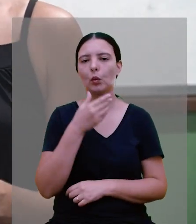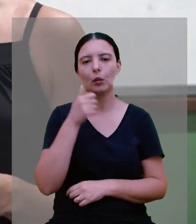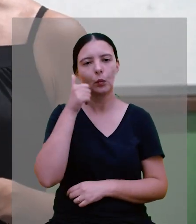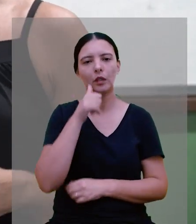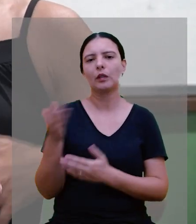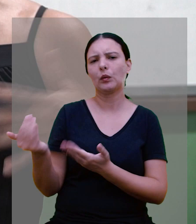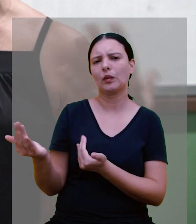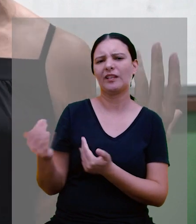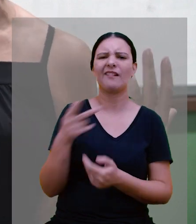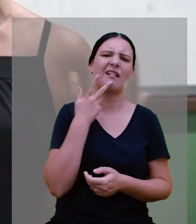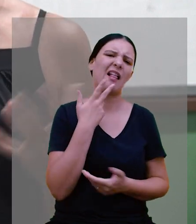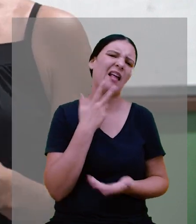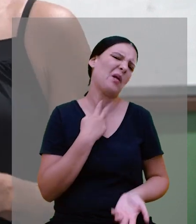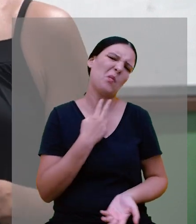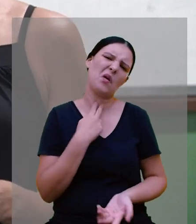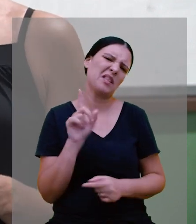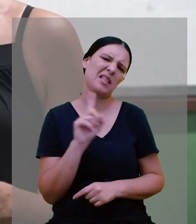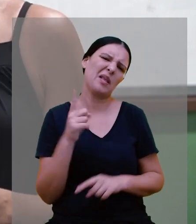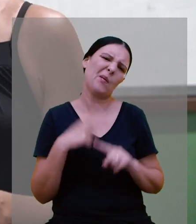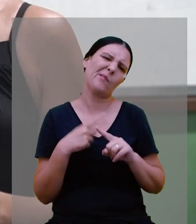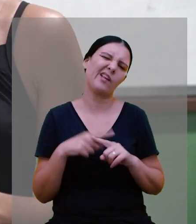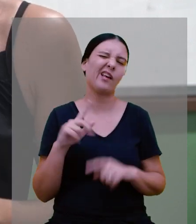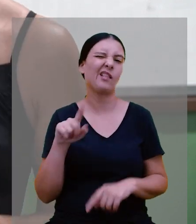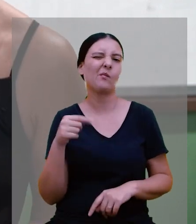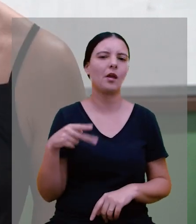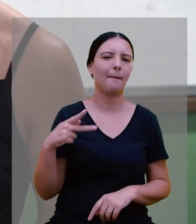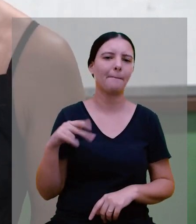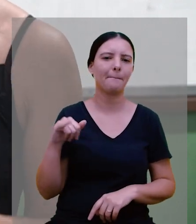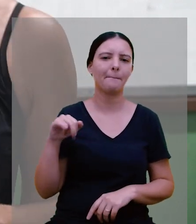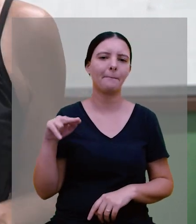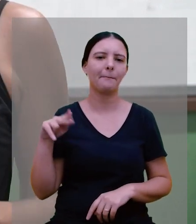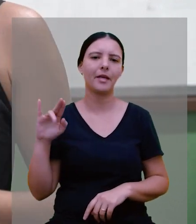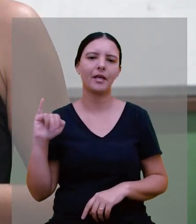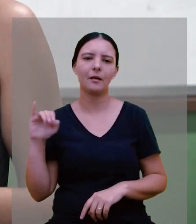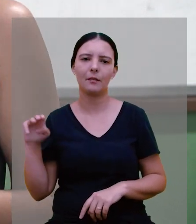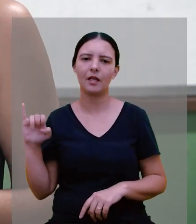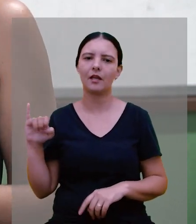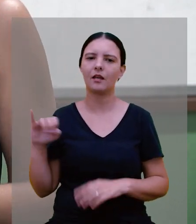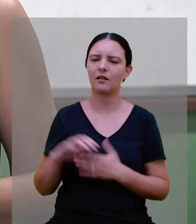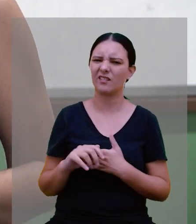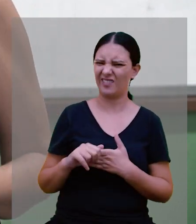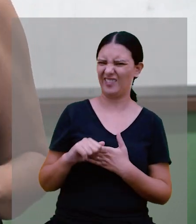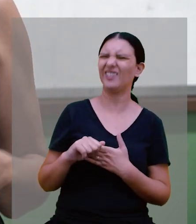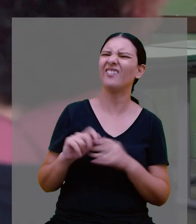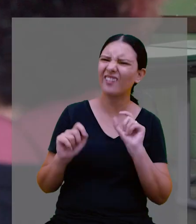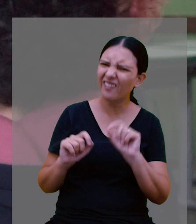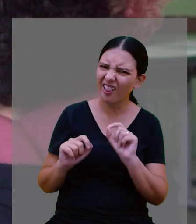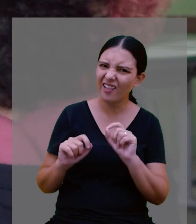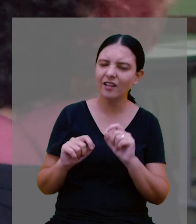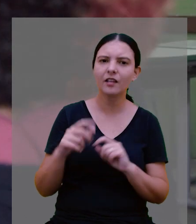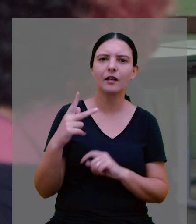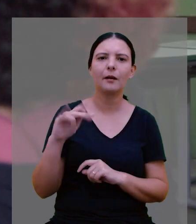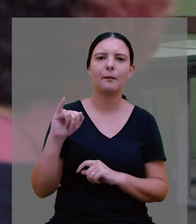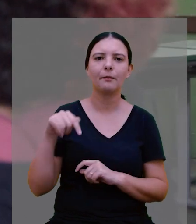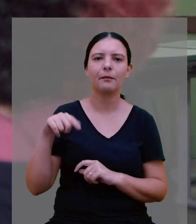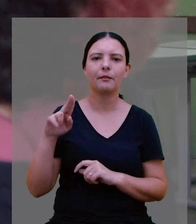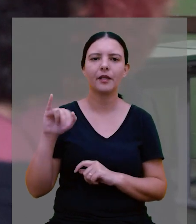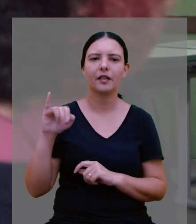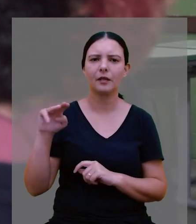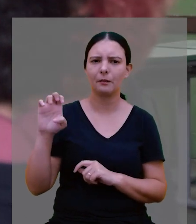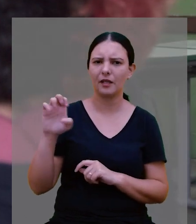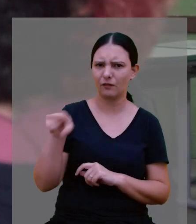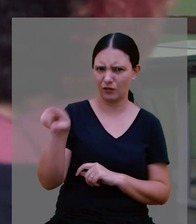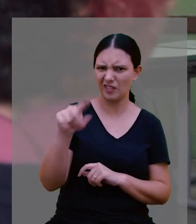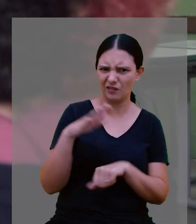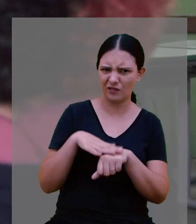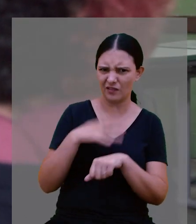falou, aí eu não posso fazer isso não, porque senão eu vou virar pick-me. Eu falei, o quê? Pick-me, né? Vocês falam pick-me?